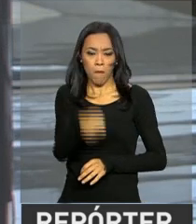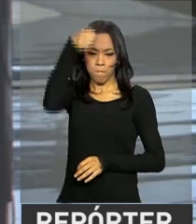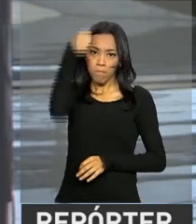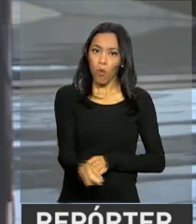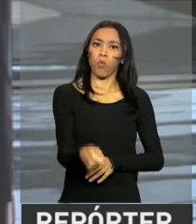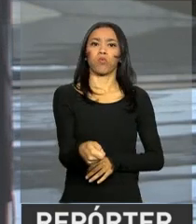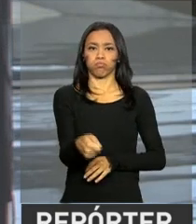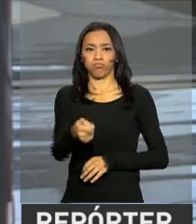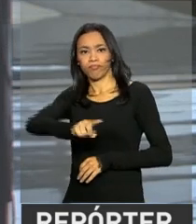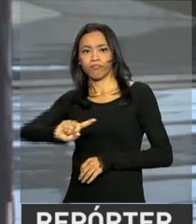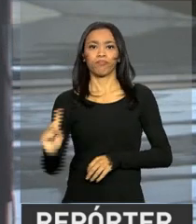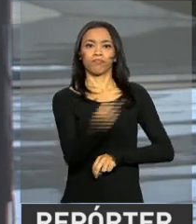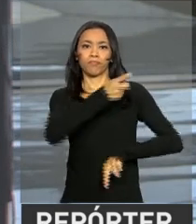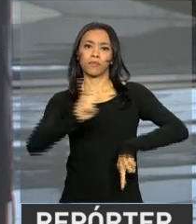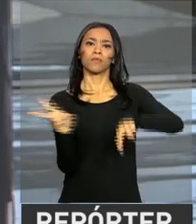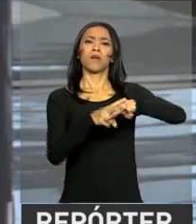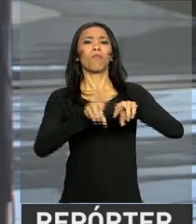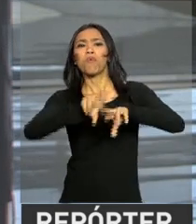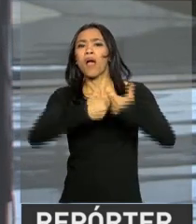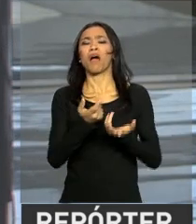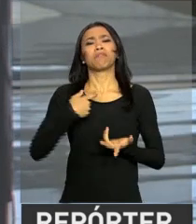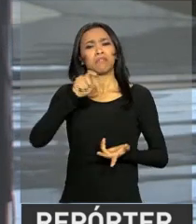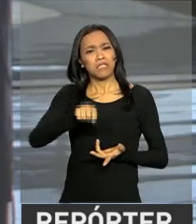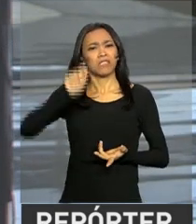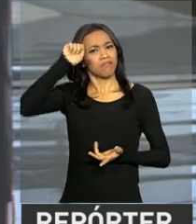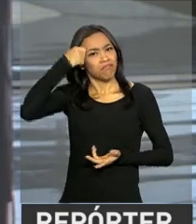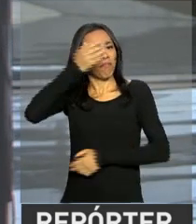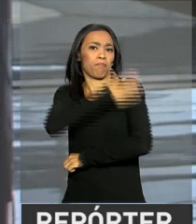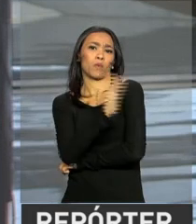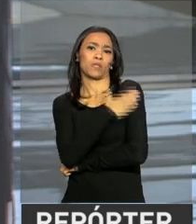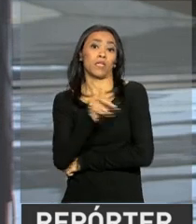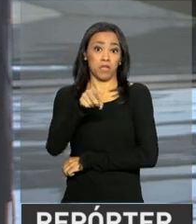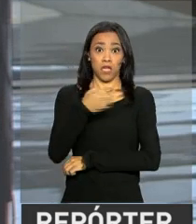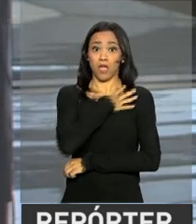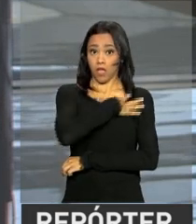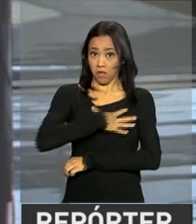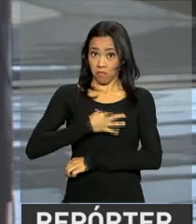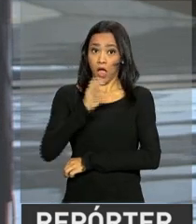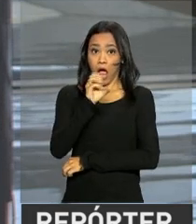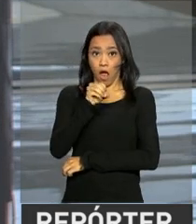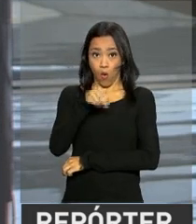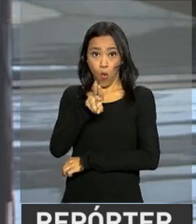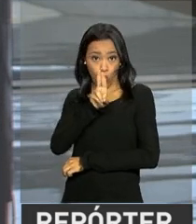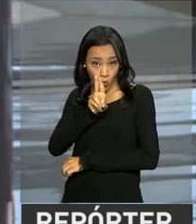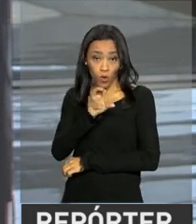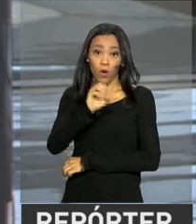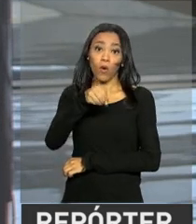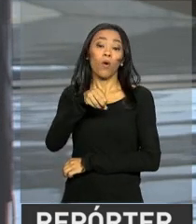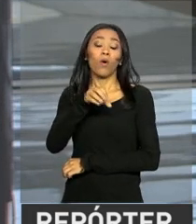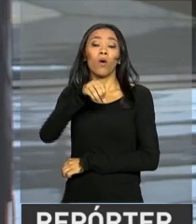de Condenação por racismo no Brasil e ela foi condecorada aí pela ONU como Embaixadora da